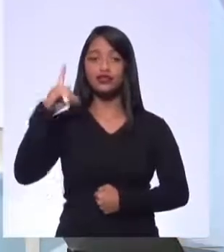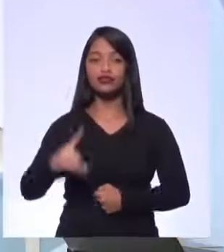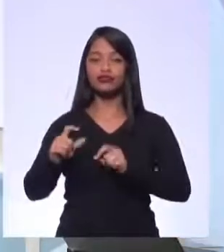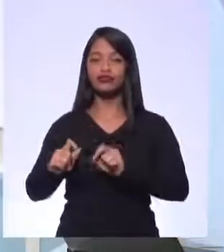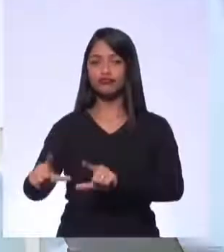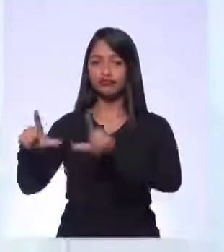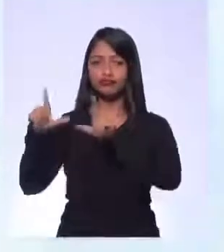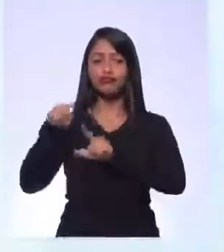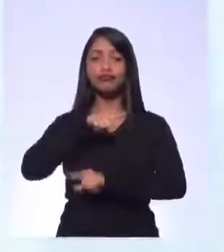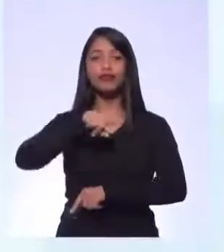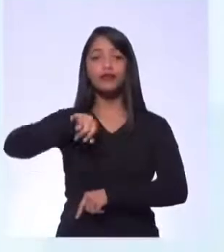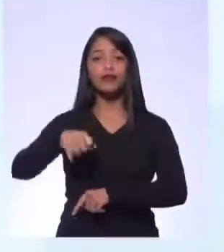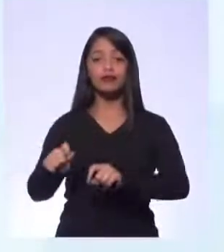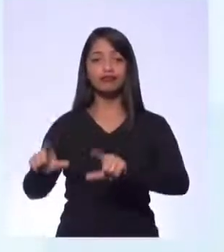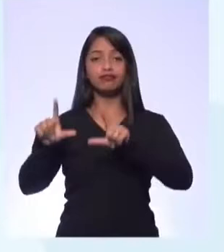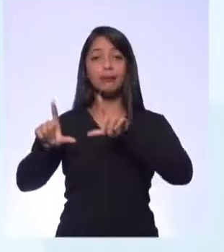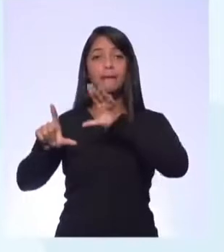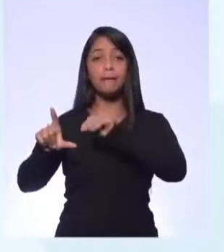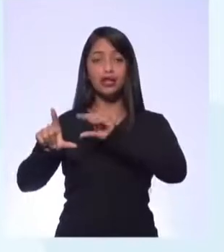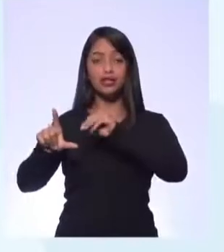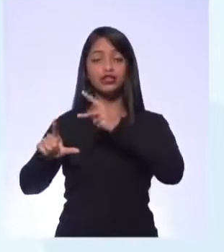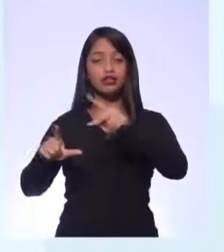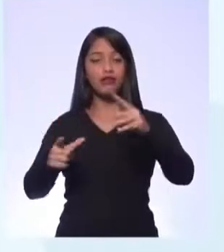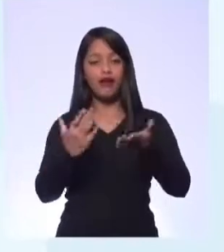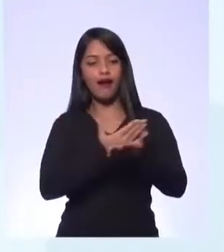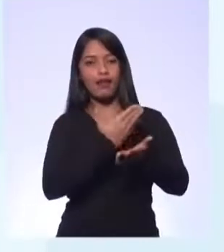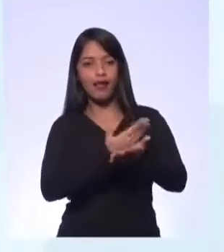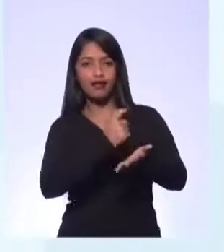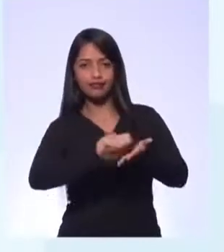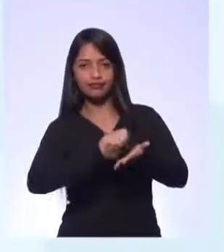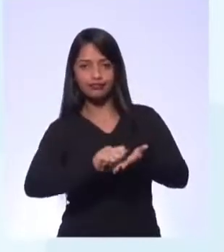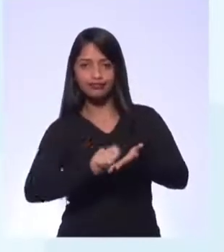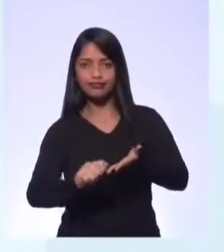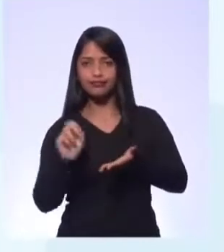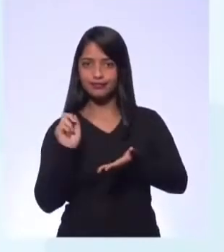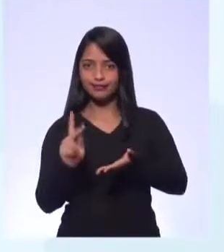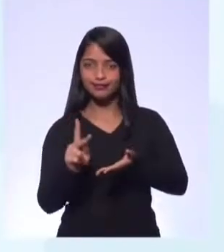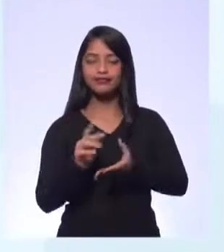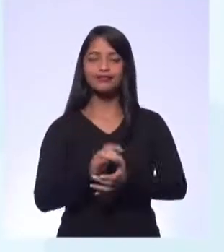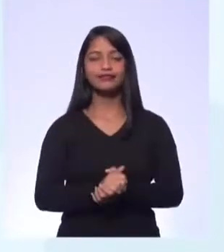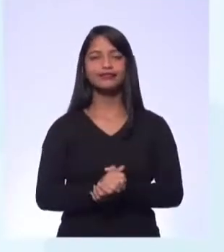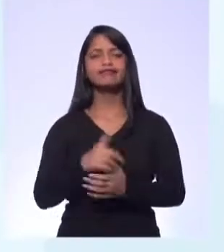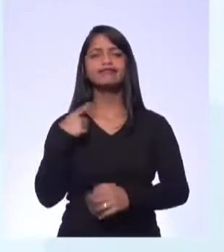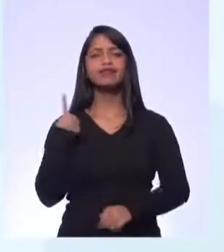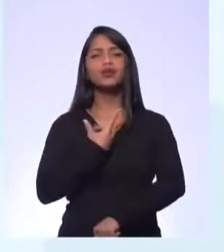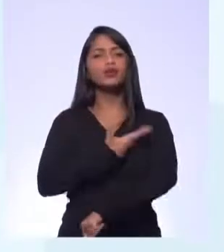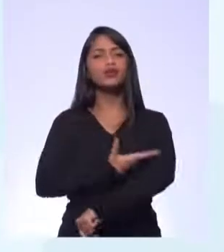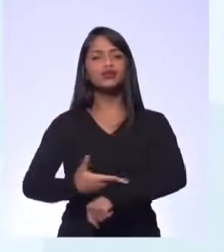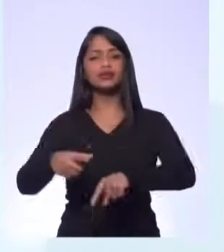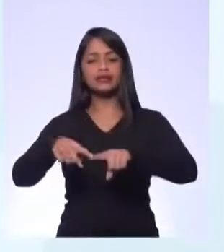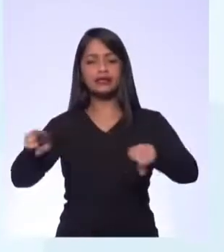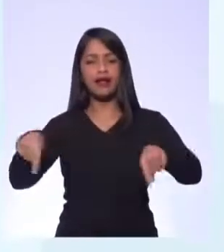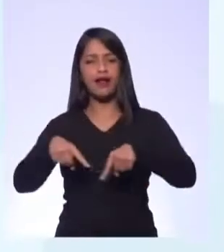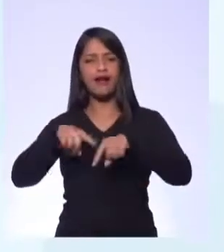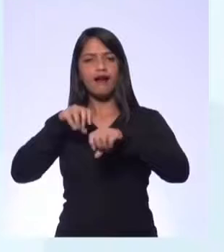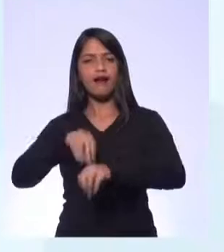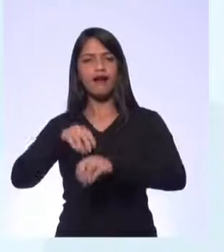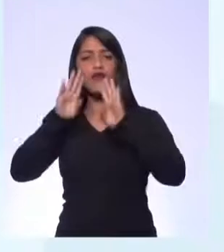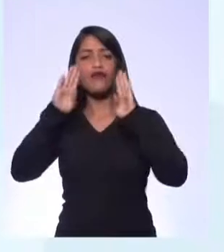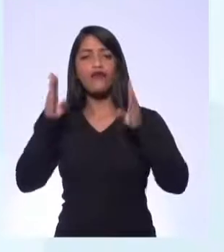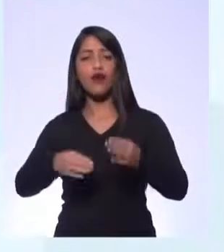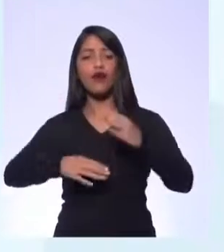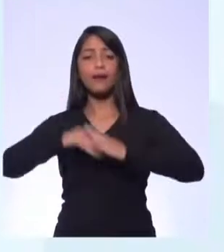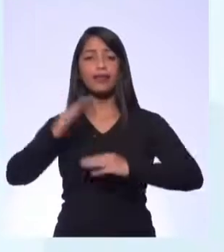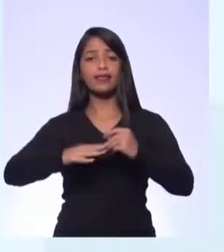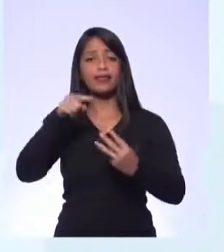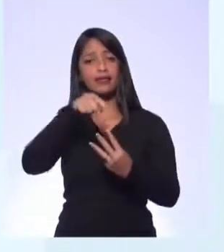vocês tirarem um print e organizarem o caderno. Geralmente, na sala de aula, nós focamos em três habilidades. Mas